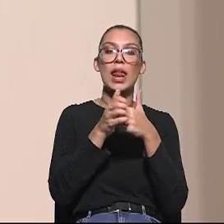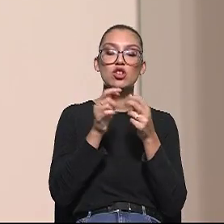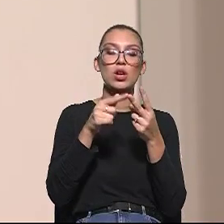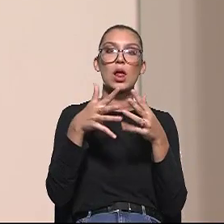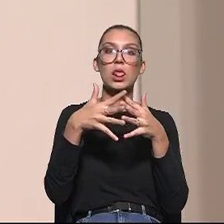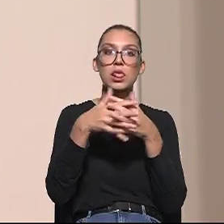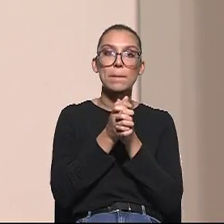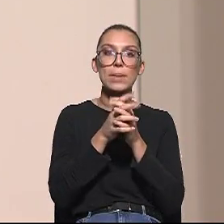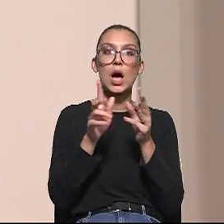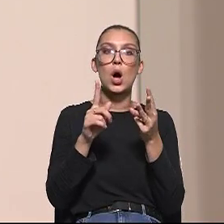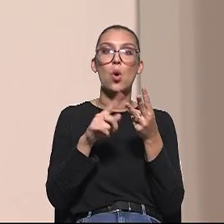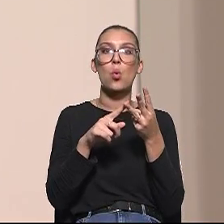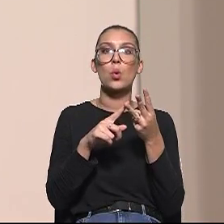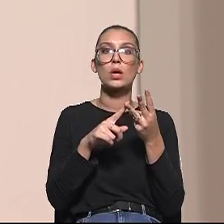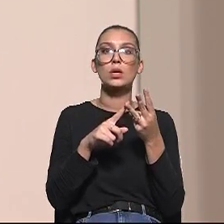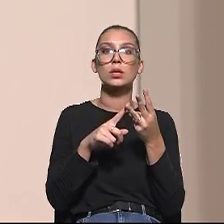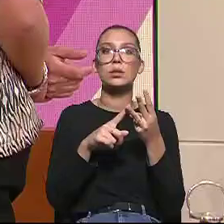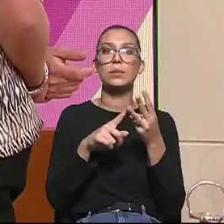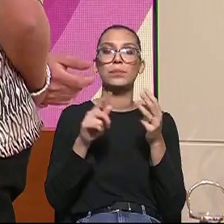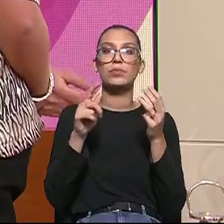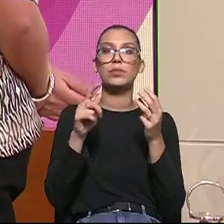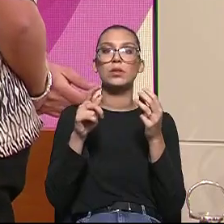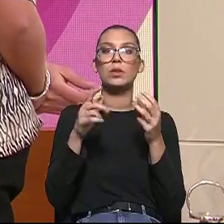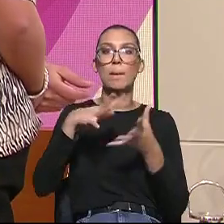e abacaxi. Não.